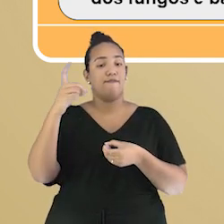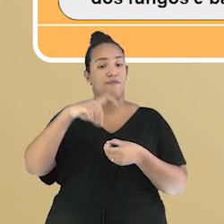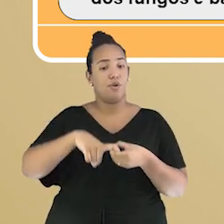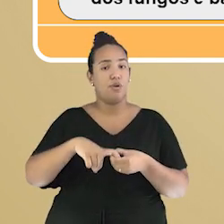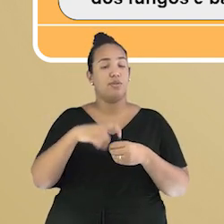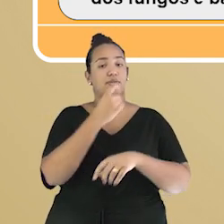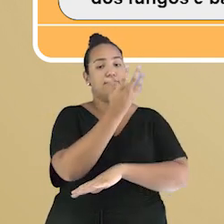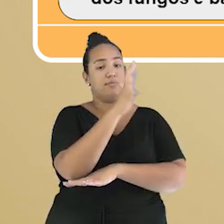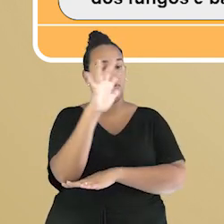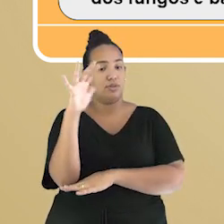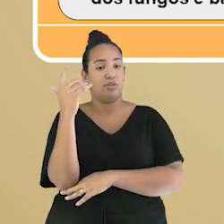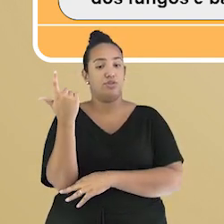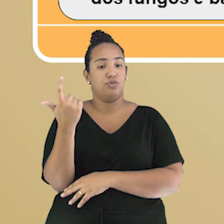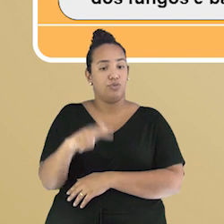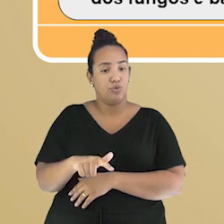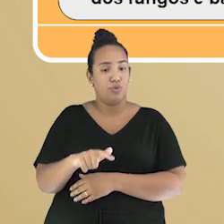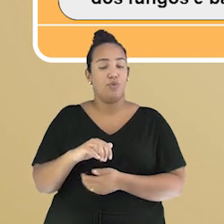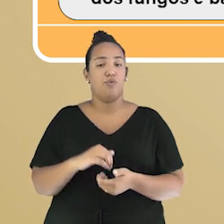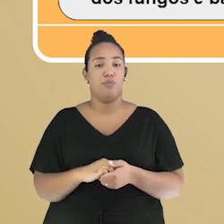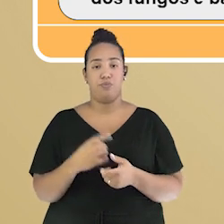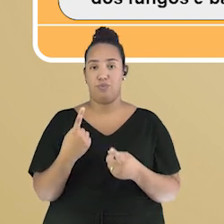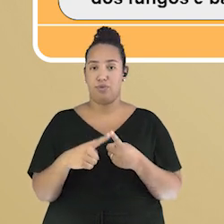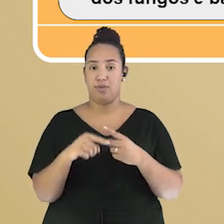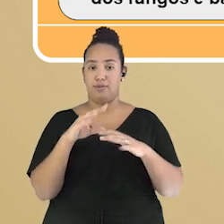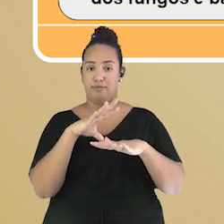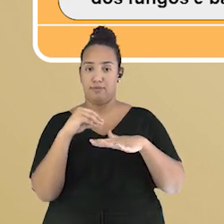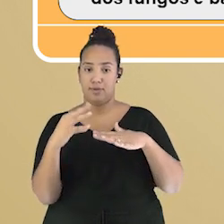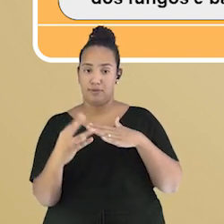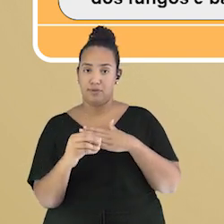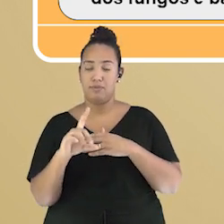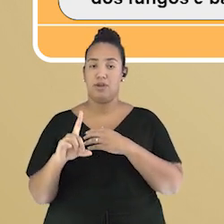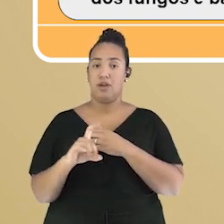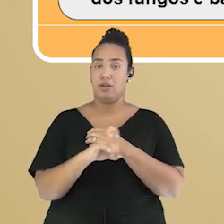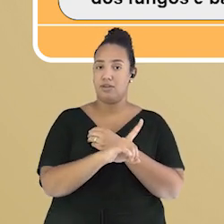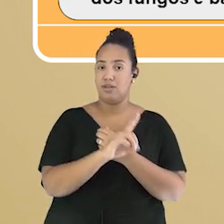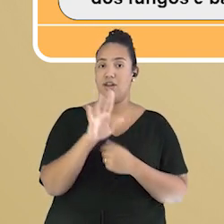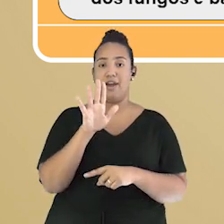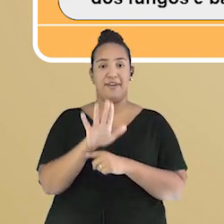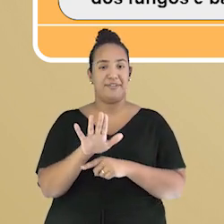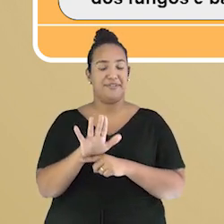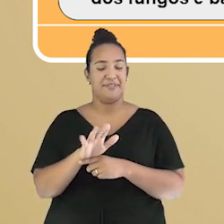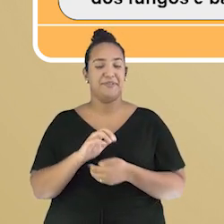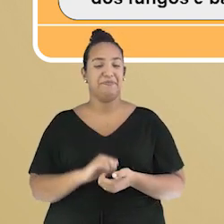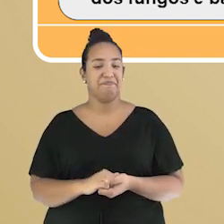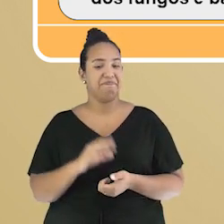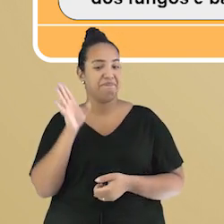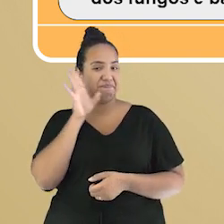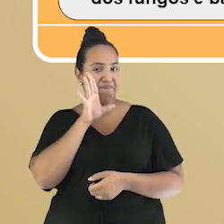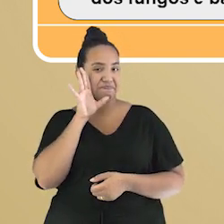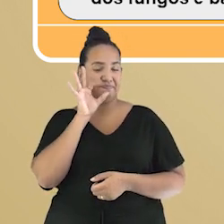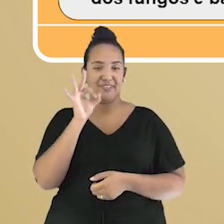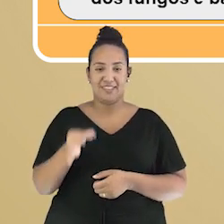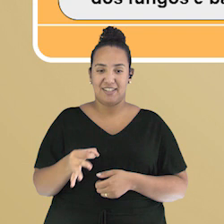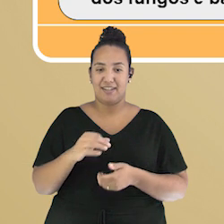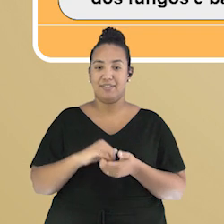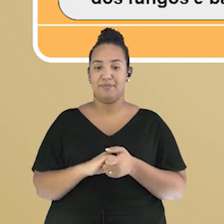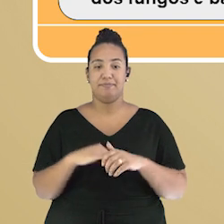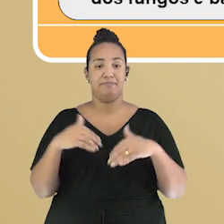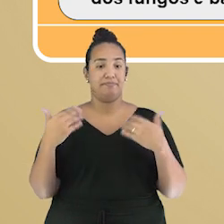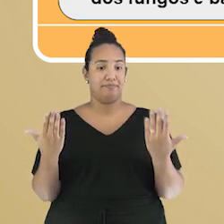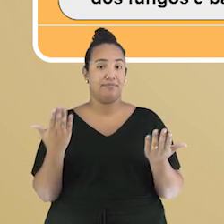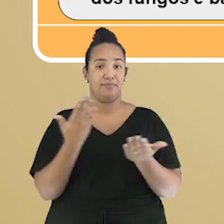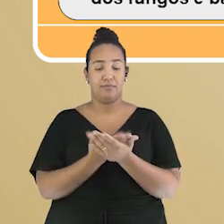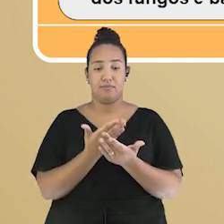na natureza com a ajuda dos fungos e bactérias. Legal, não é mesmo? Então, com a nossa